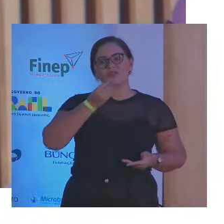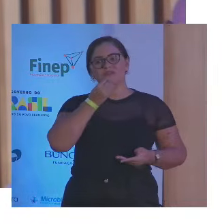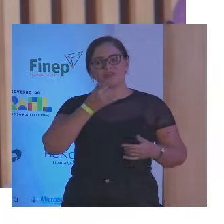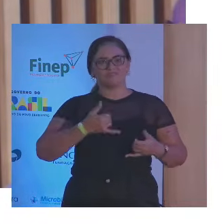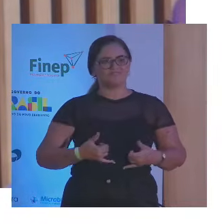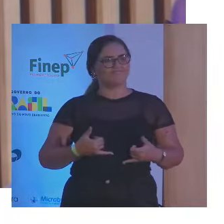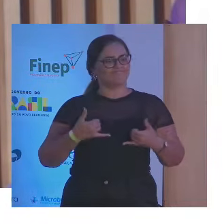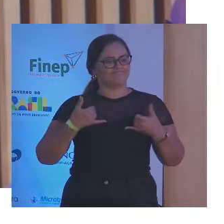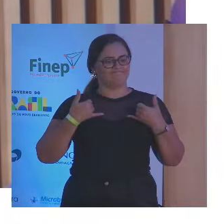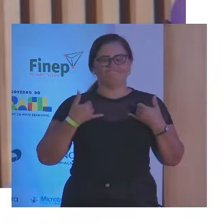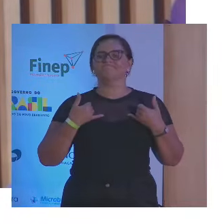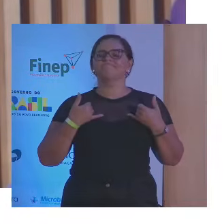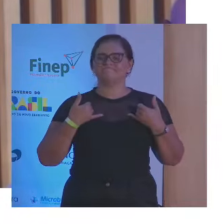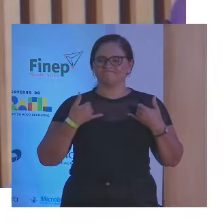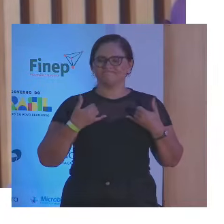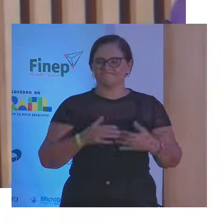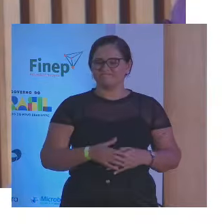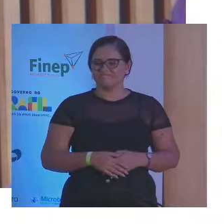uma honra, né,